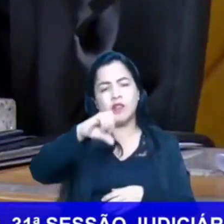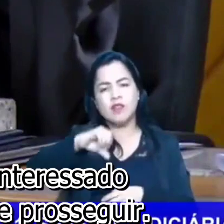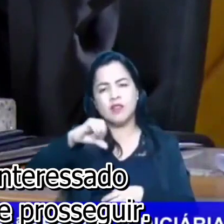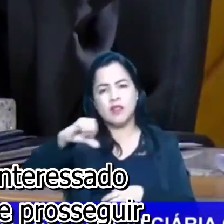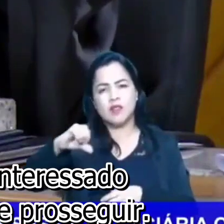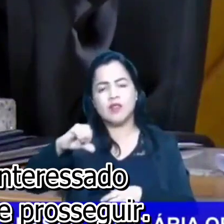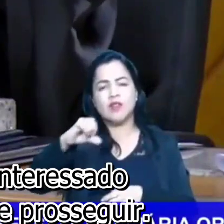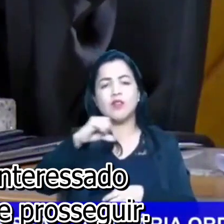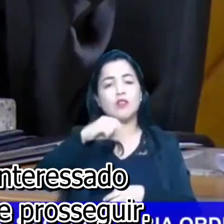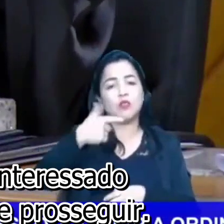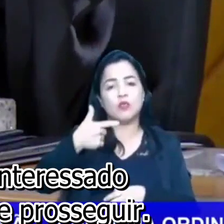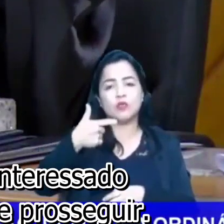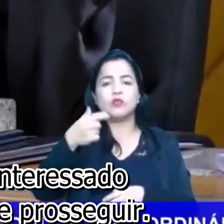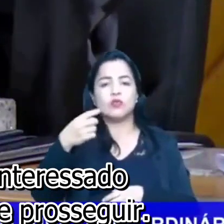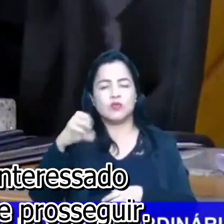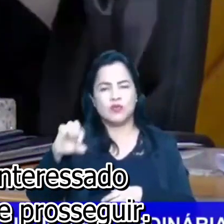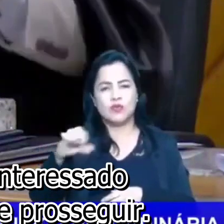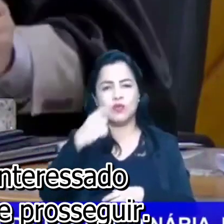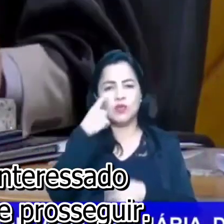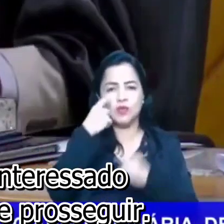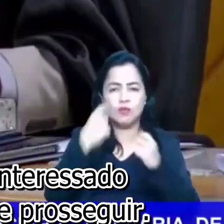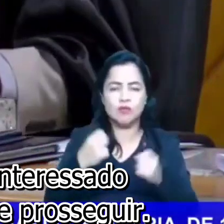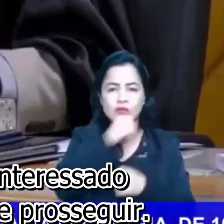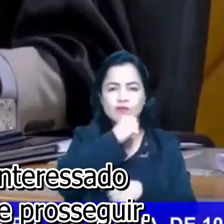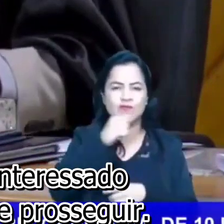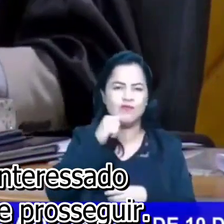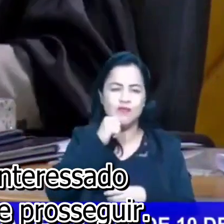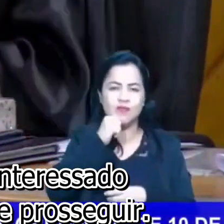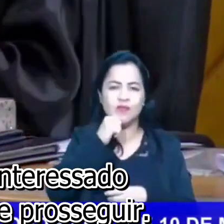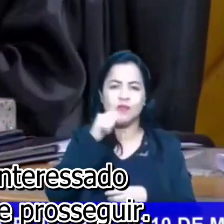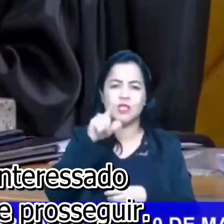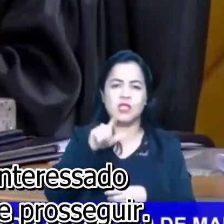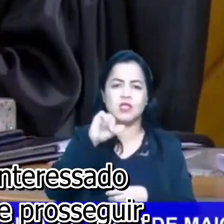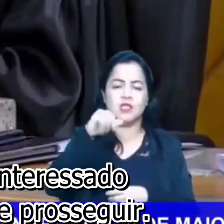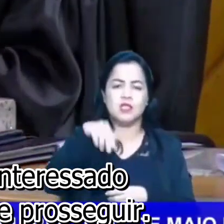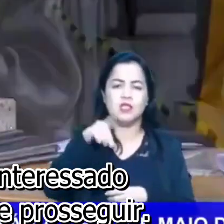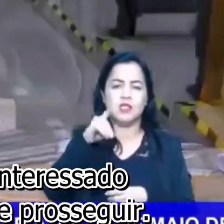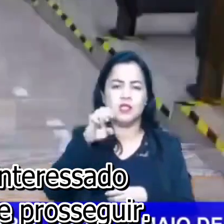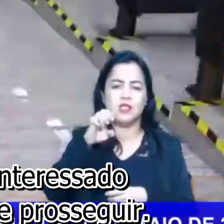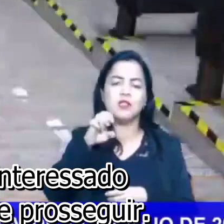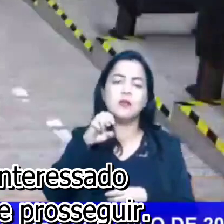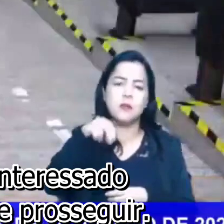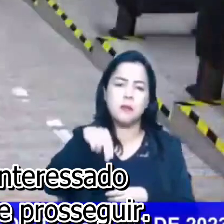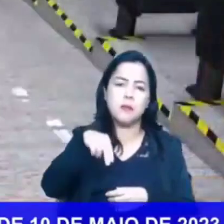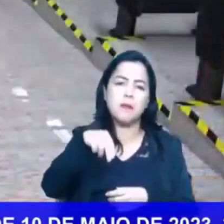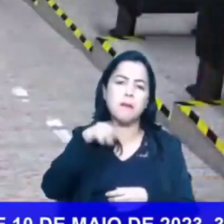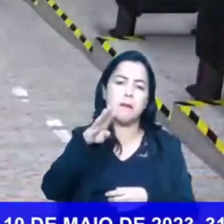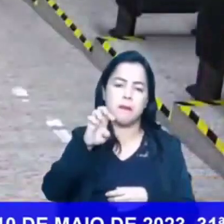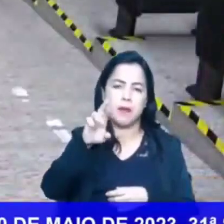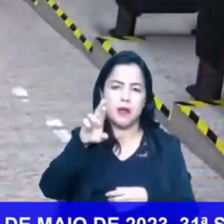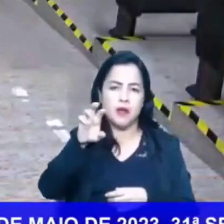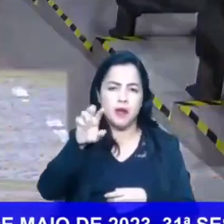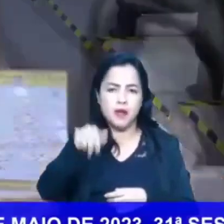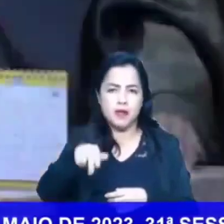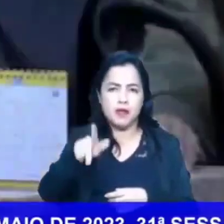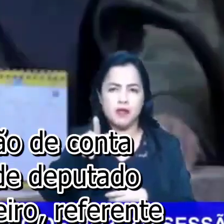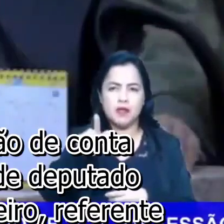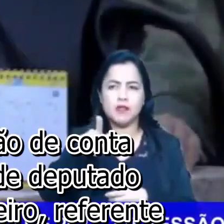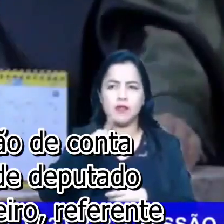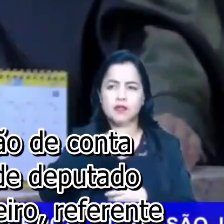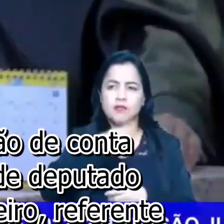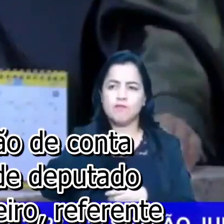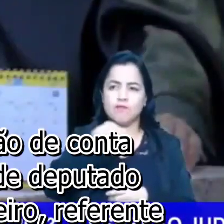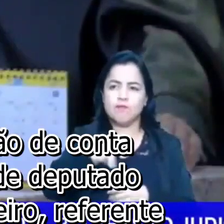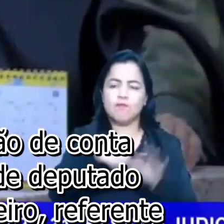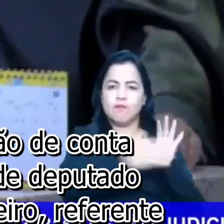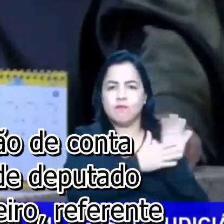0609-29 de 2022, origem Macapá, interessado Lindenberg Souza da Silva. Vossa Excelência pode prosseguir. Obrigado, senhor presidente. Aqui é a prestação